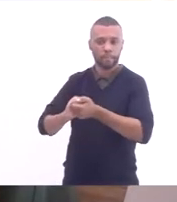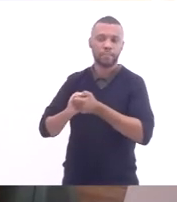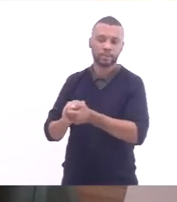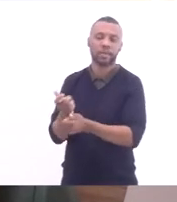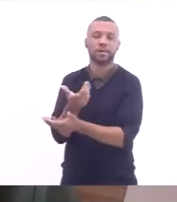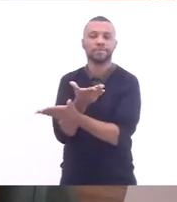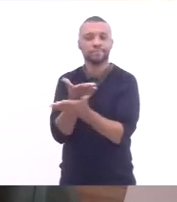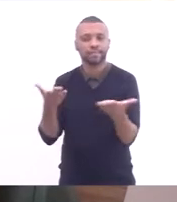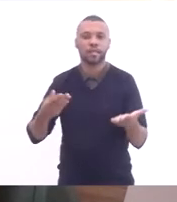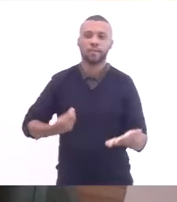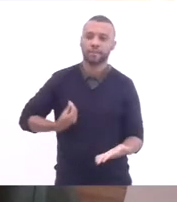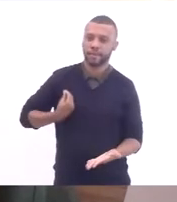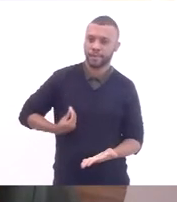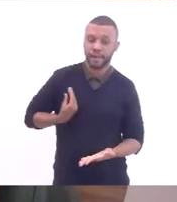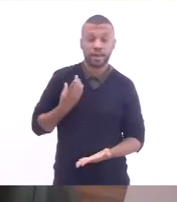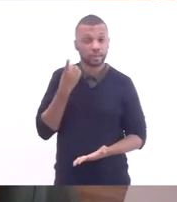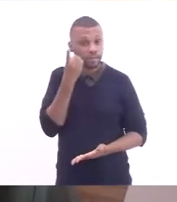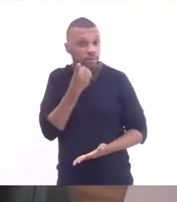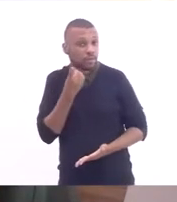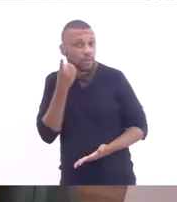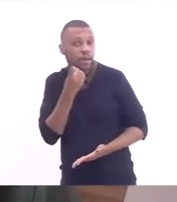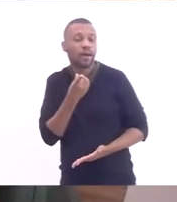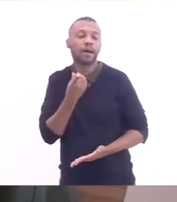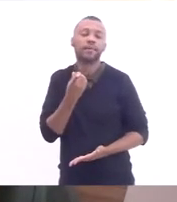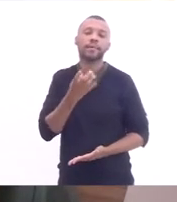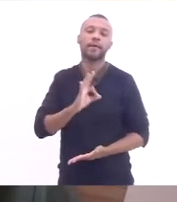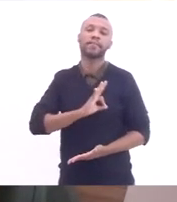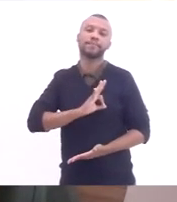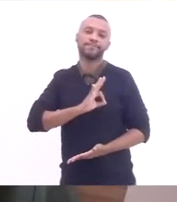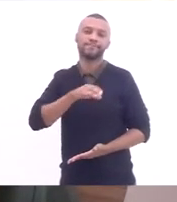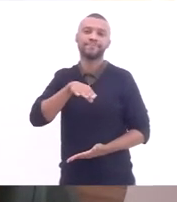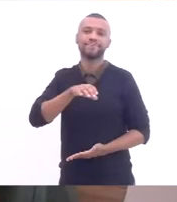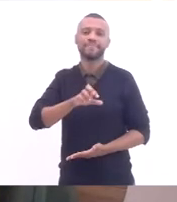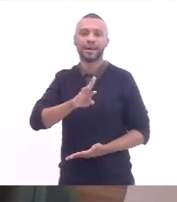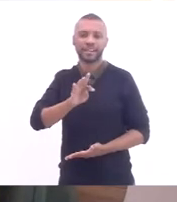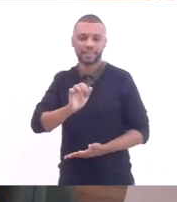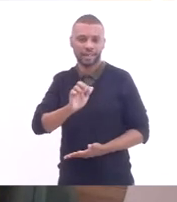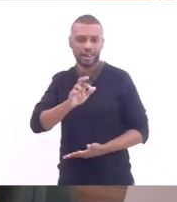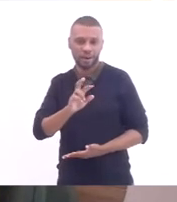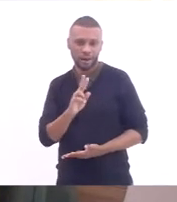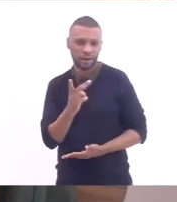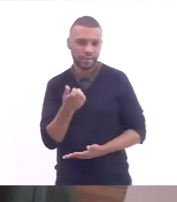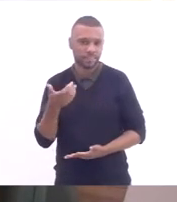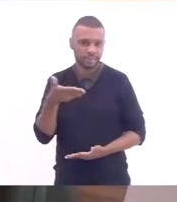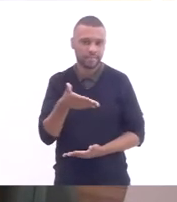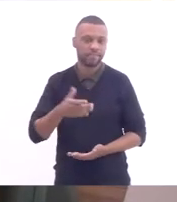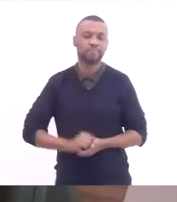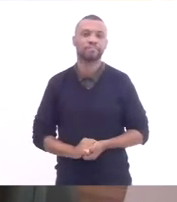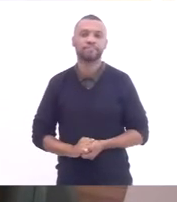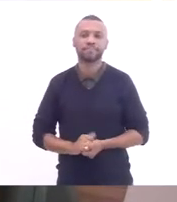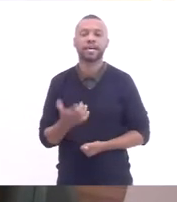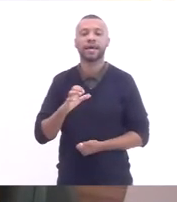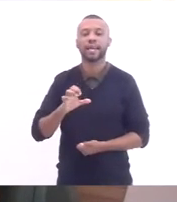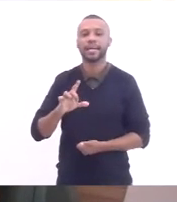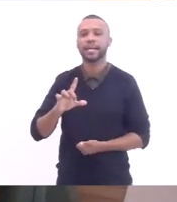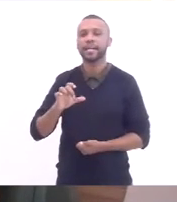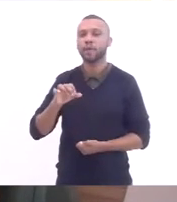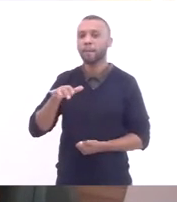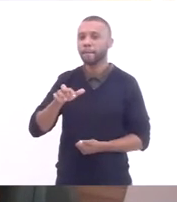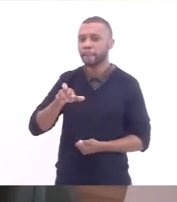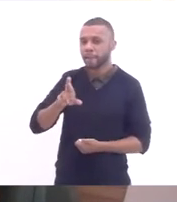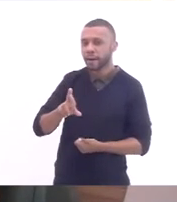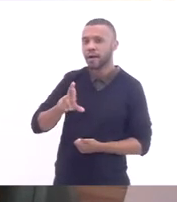os deputados aqui presentes, deputada Marta Rocha, né, deputado Eliomar,